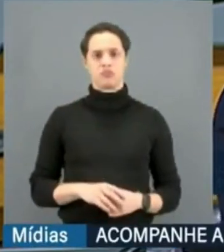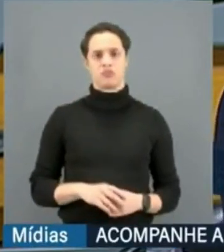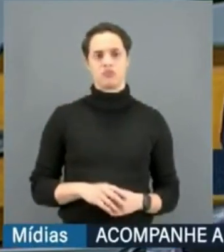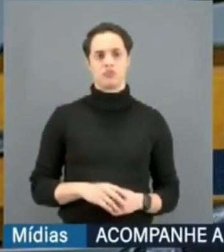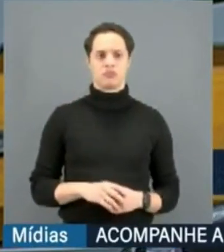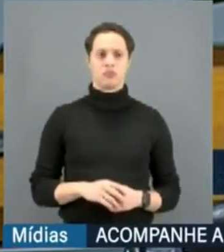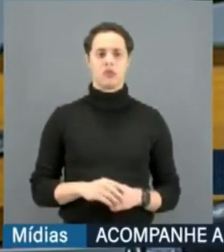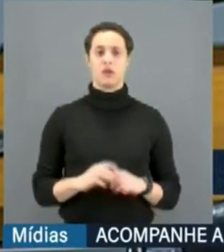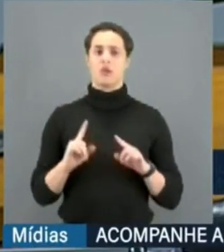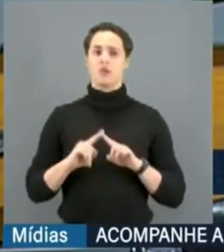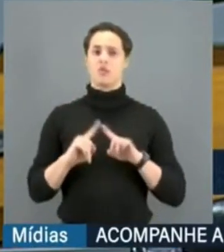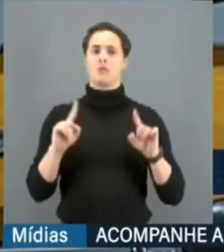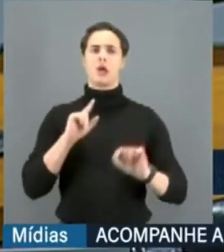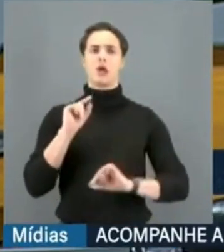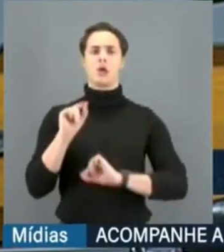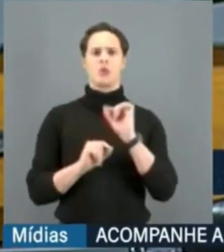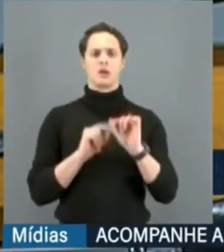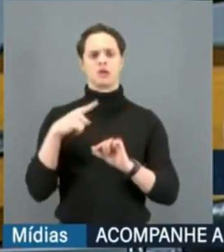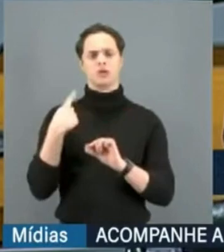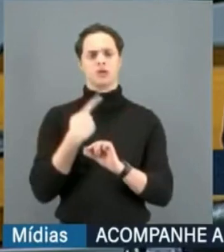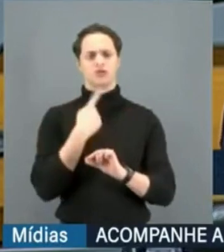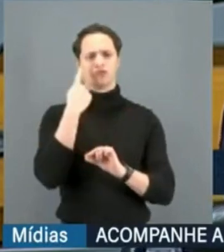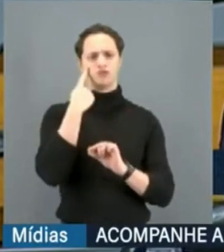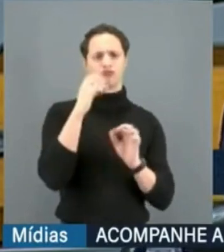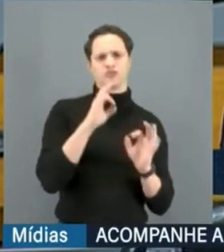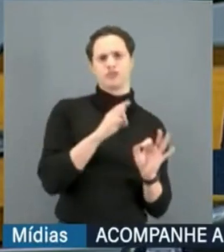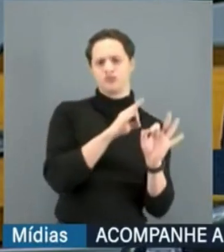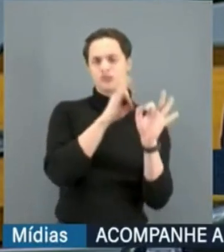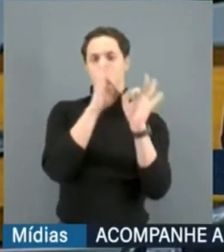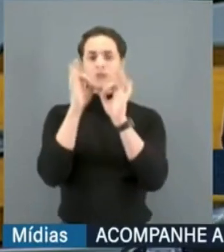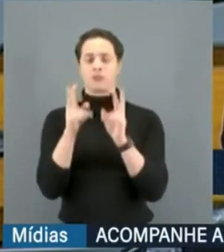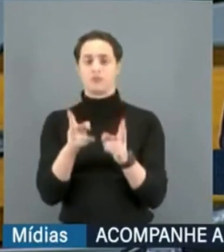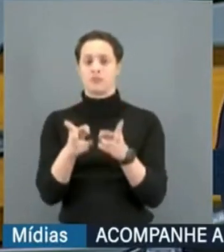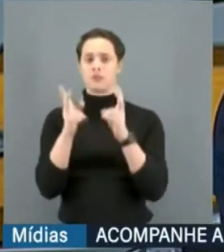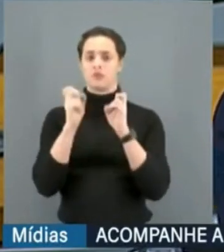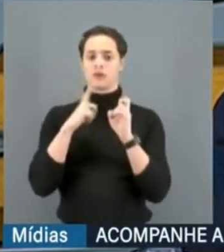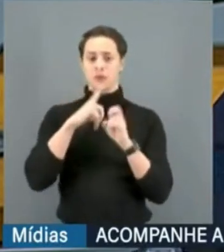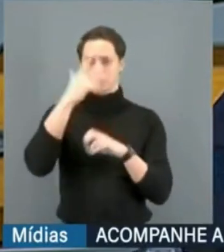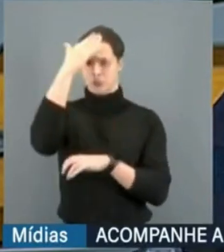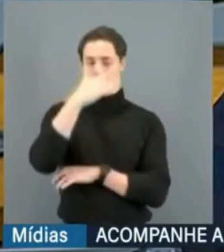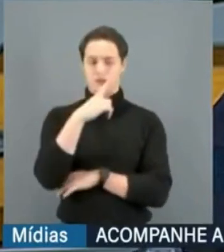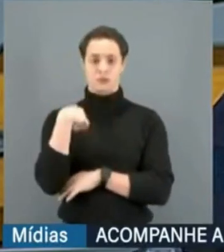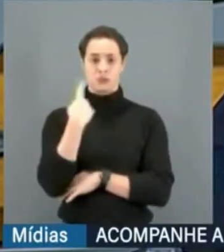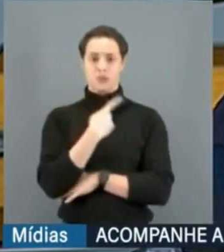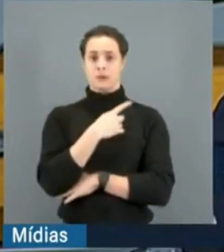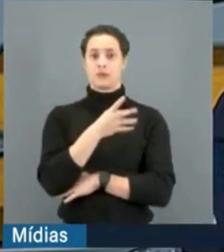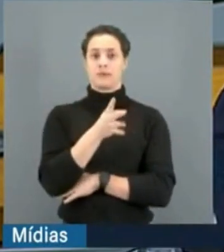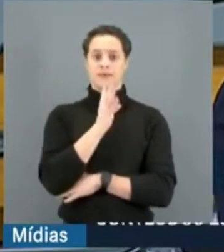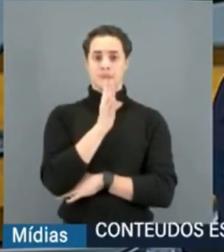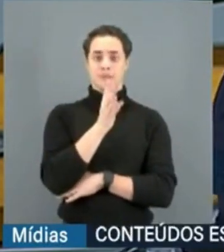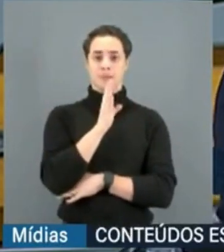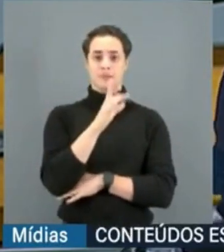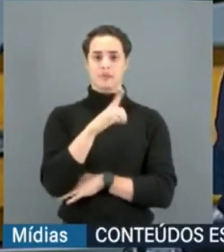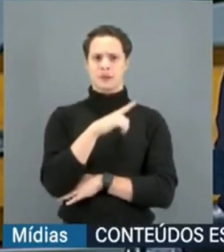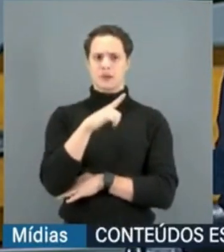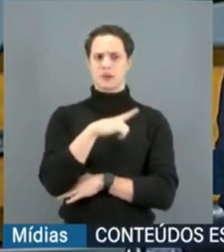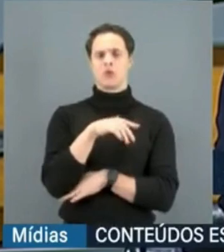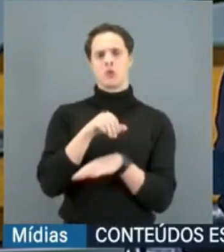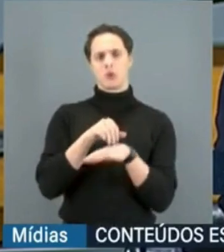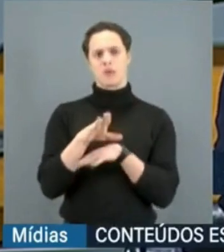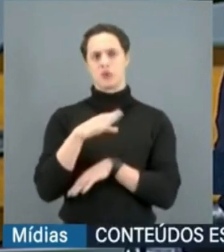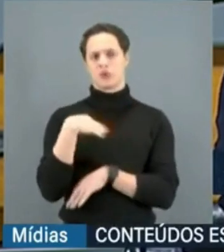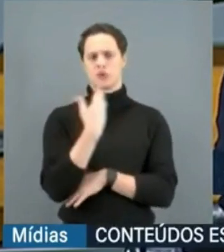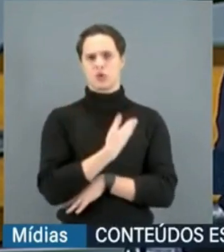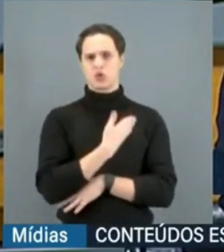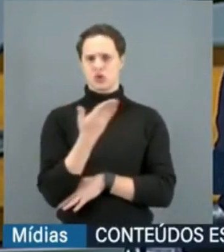No entanto, o que a gente tem visto até o momento aqui, pelo menos das provas que nós conhecemos, que nos foram